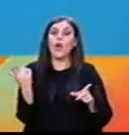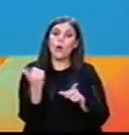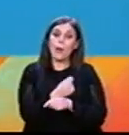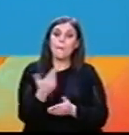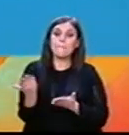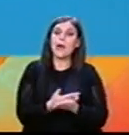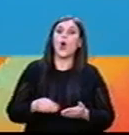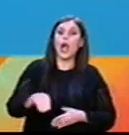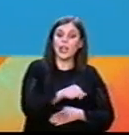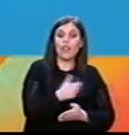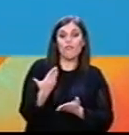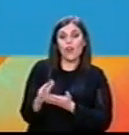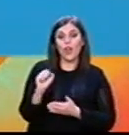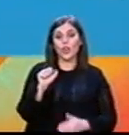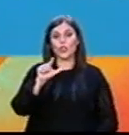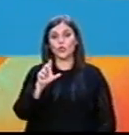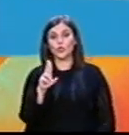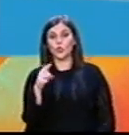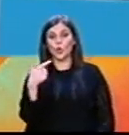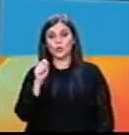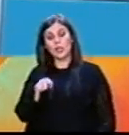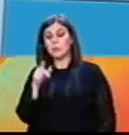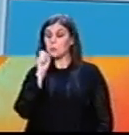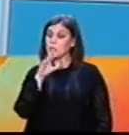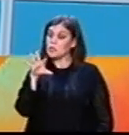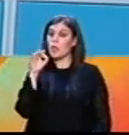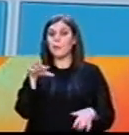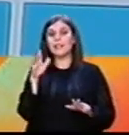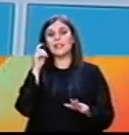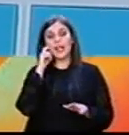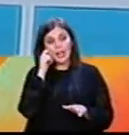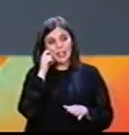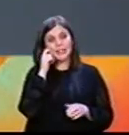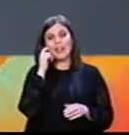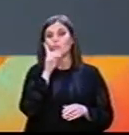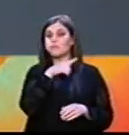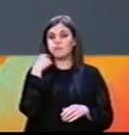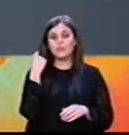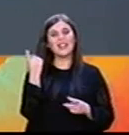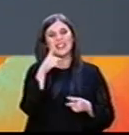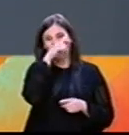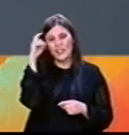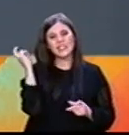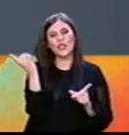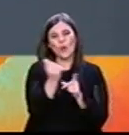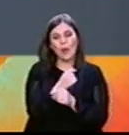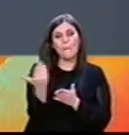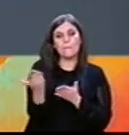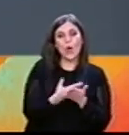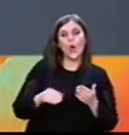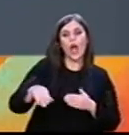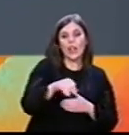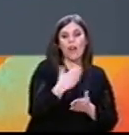que também existe, poderá ser uma opção. Mas para aqueles que estejam em sítios em que não seja tão fácil encontrar o pão ralado sem glúten, poderão